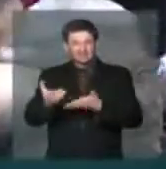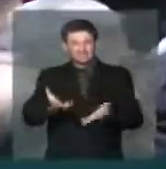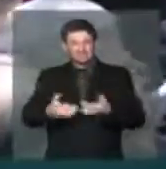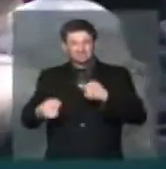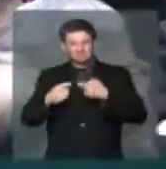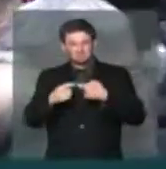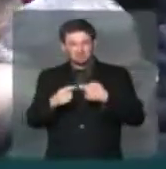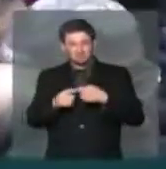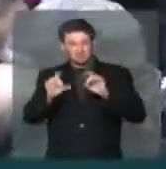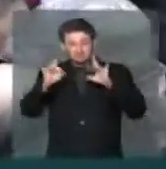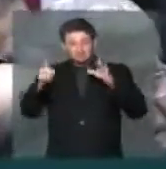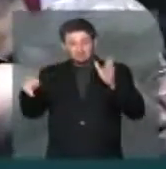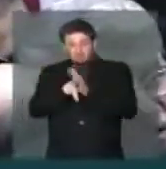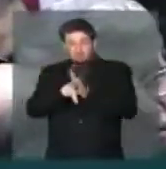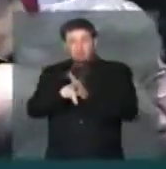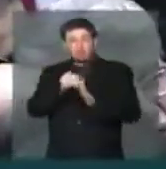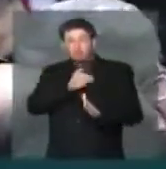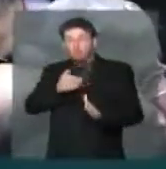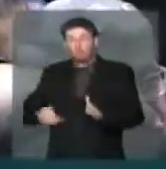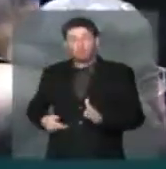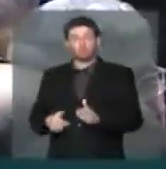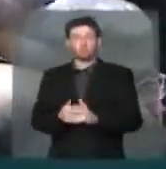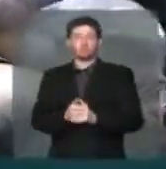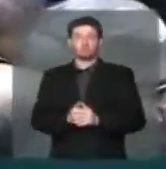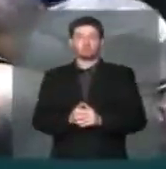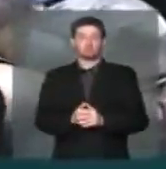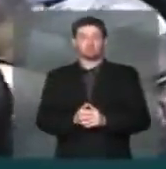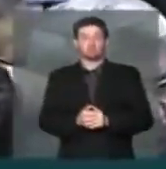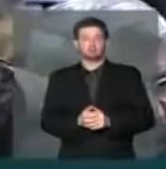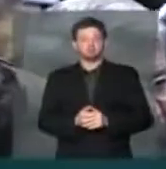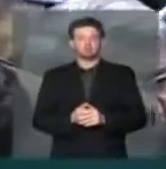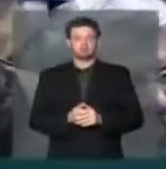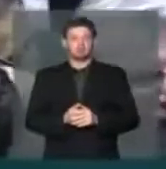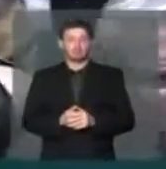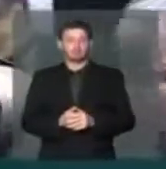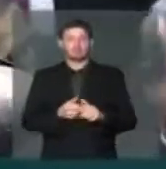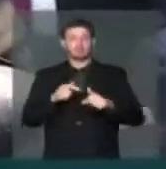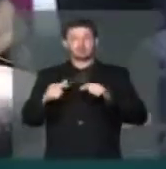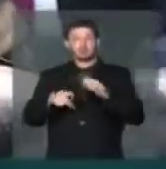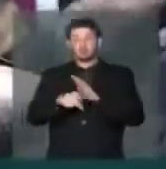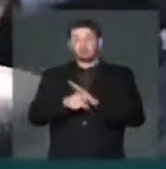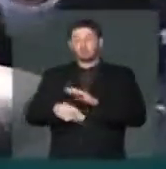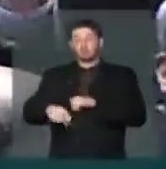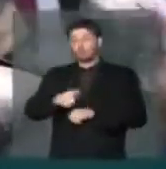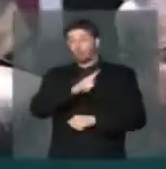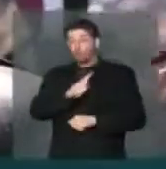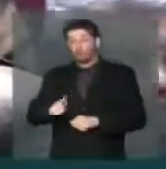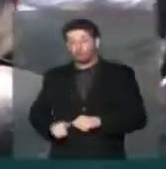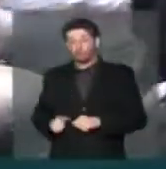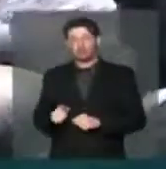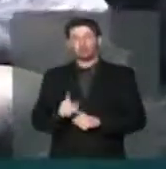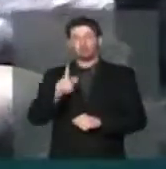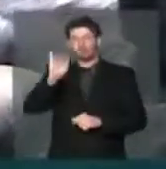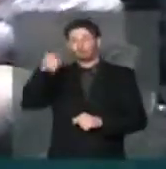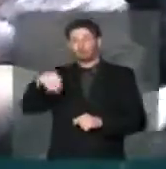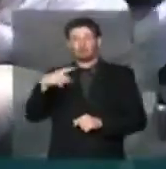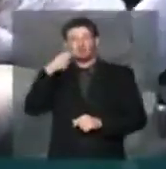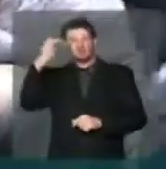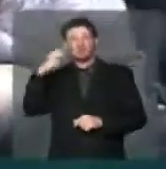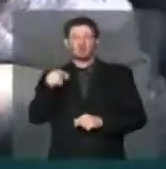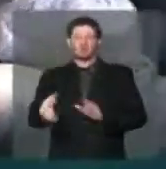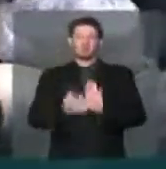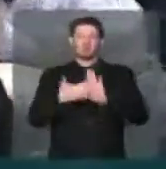serviço exclusivamente público. Atividade de Estado. Esta é uma vergonha,